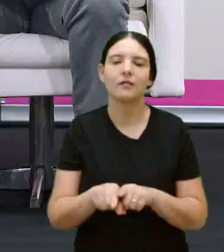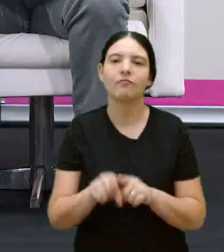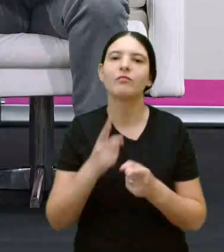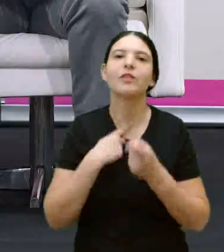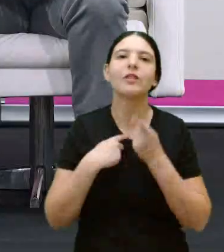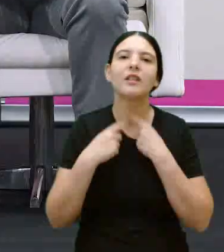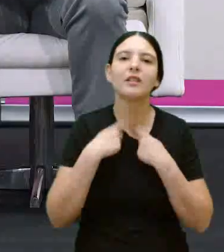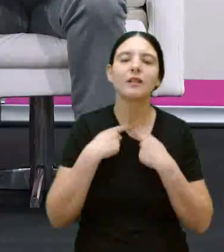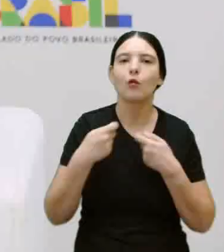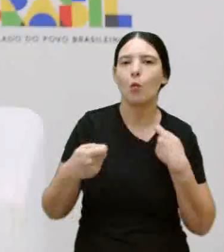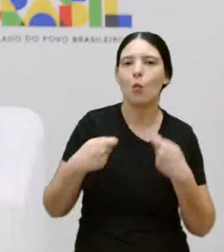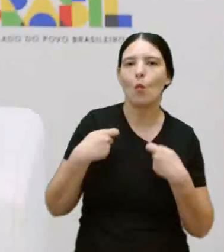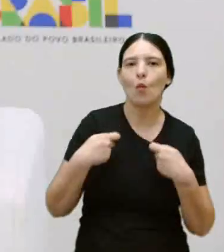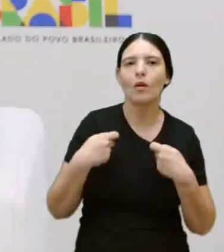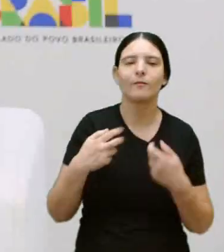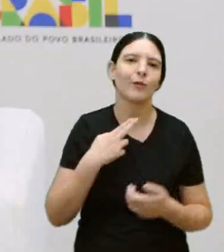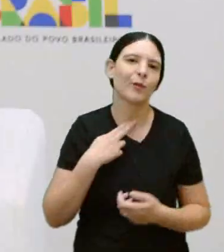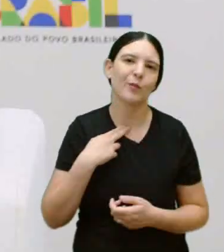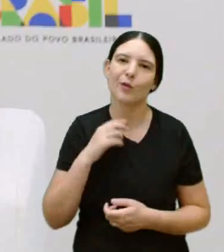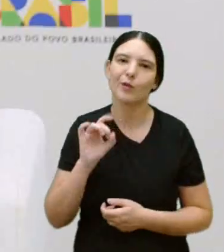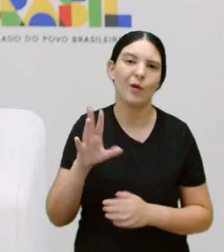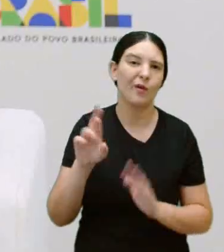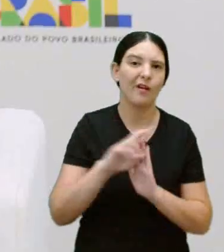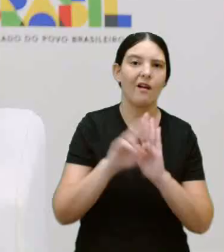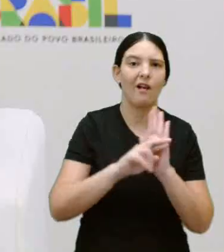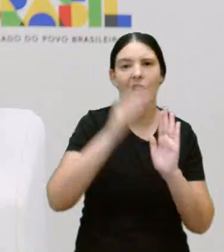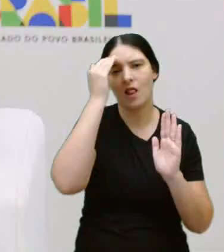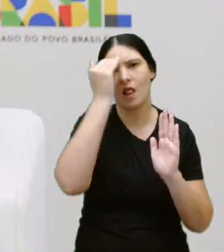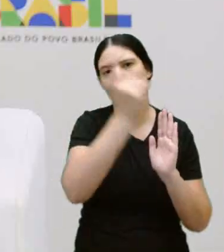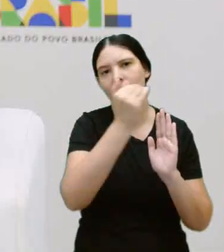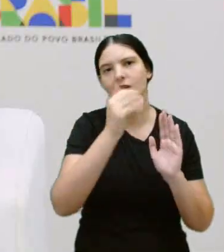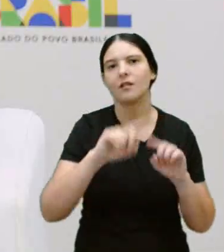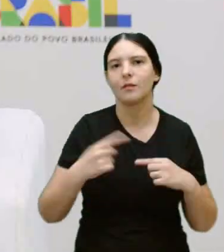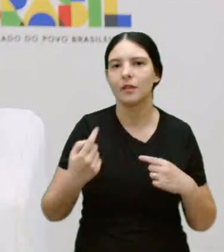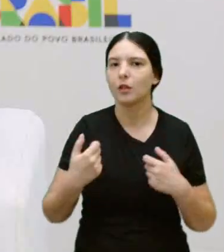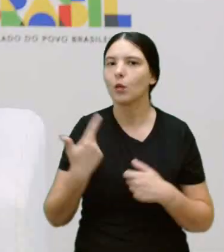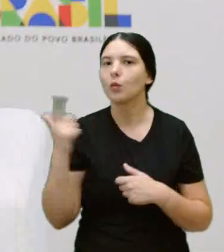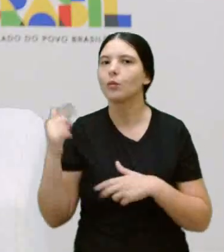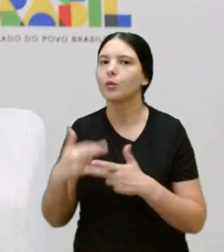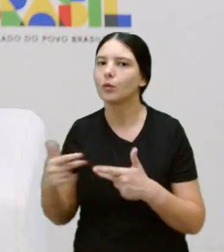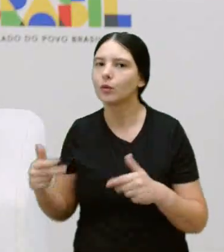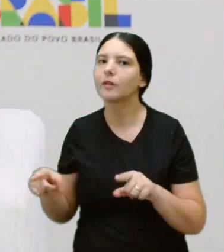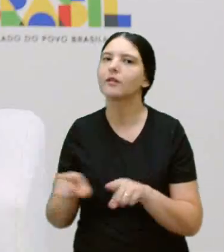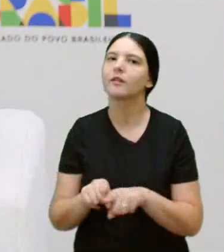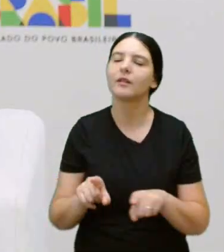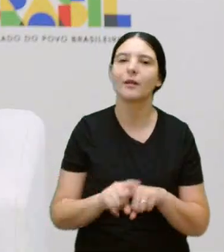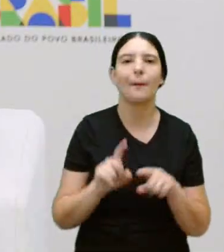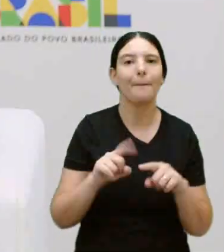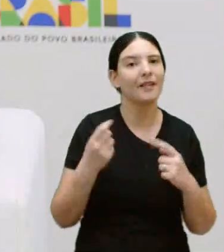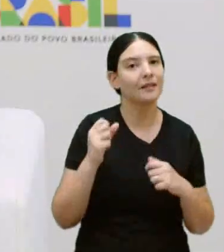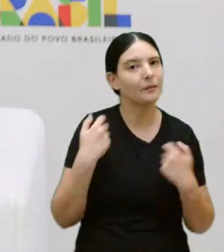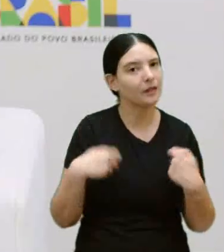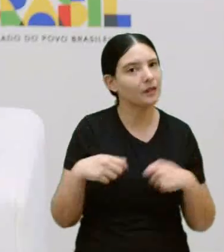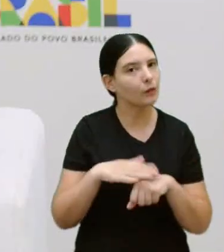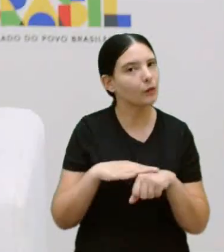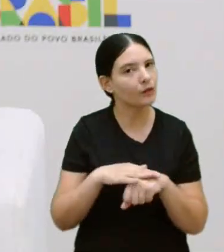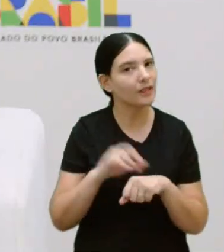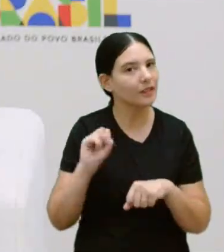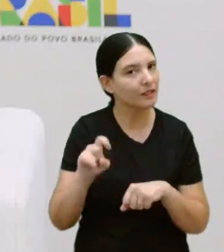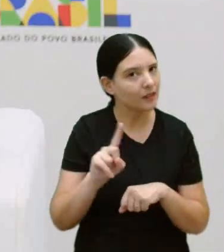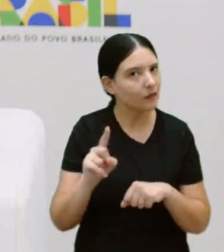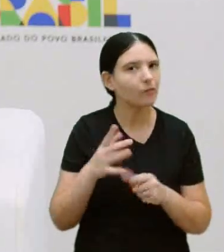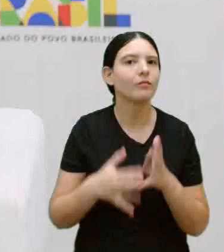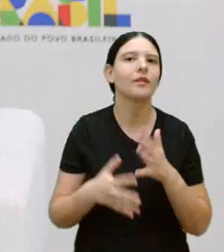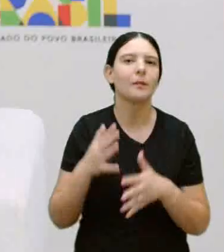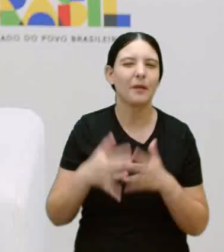posso ficar só em favor de uma regra. Eu tenho que fazer outras coisas. Só que a gente não conversar sobre isso pode atrapalhar. Foi bem, Juliana,